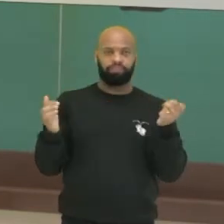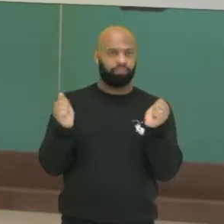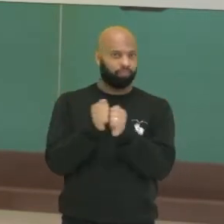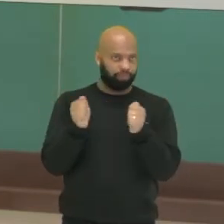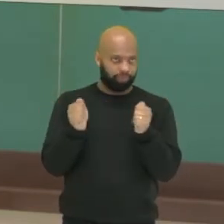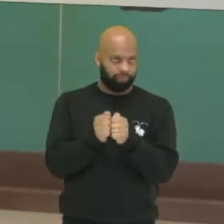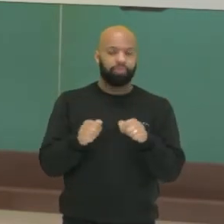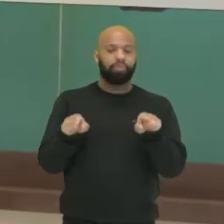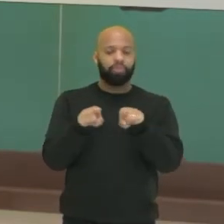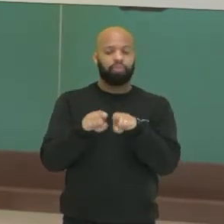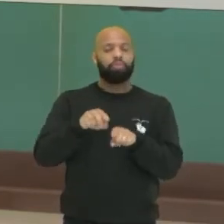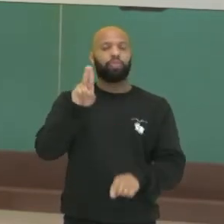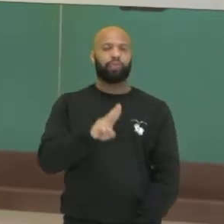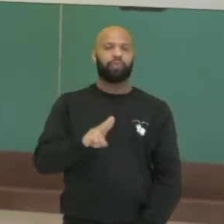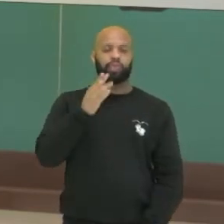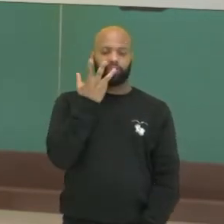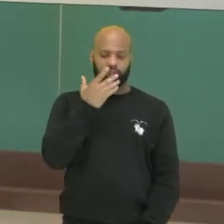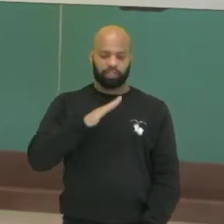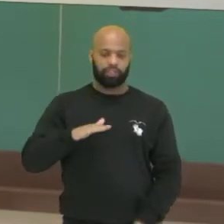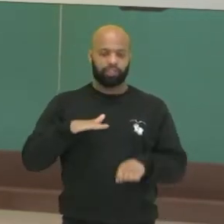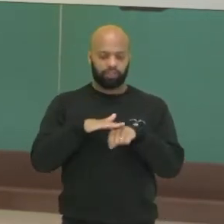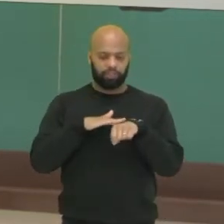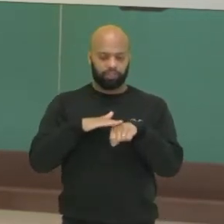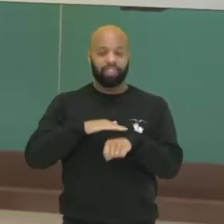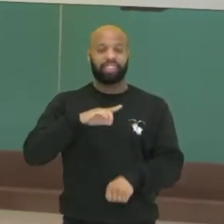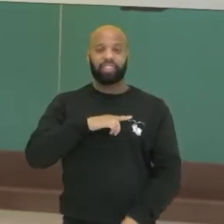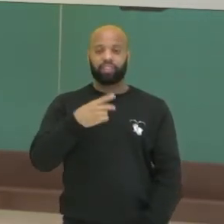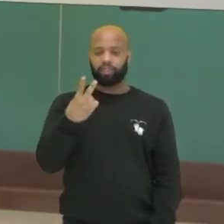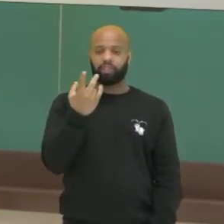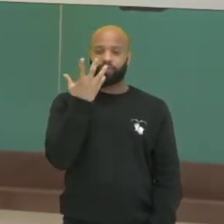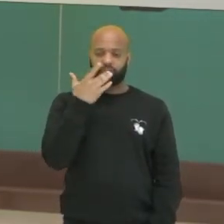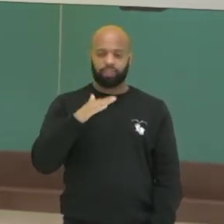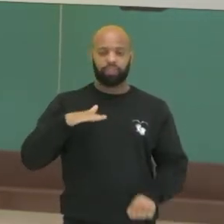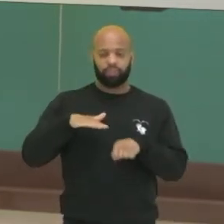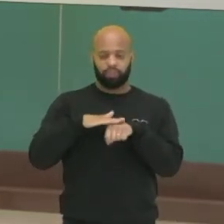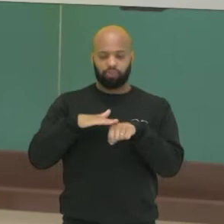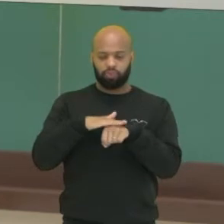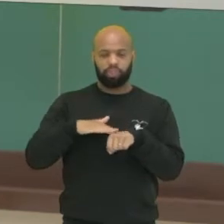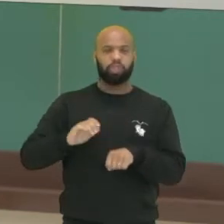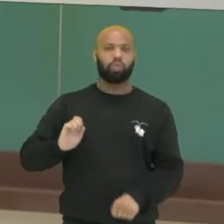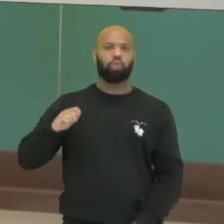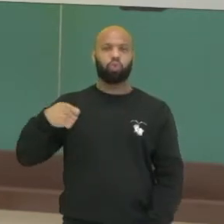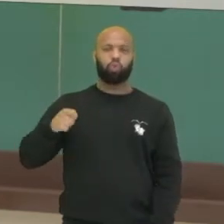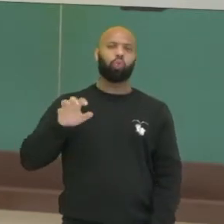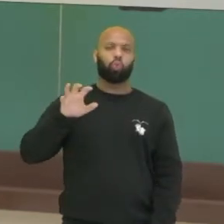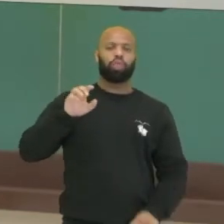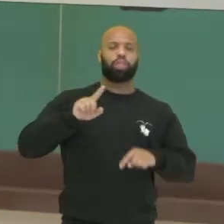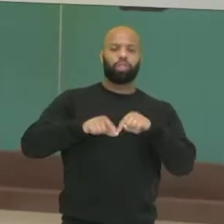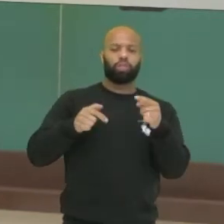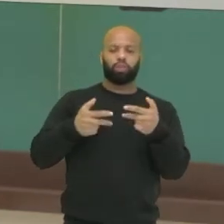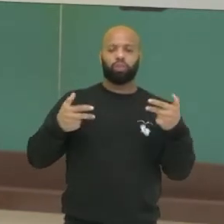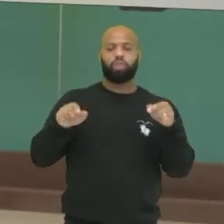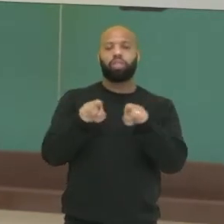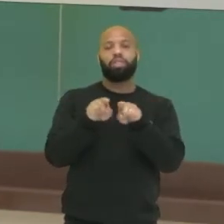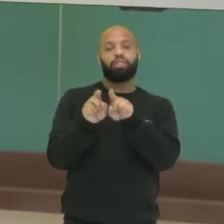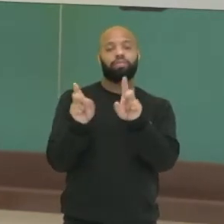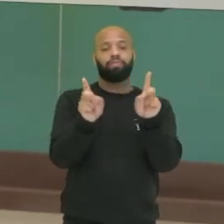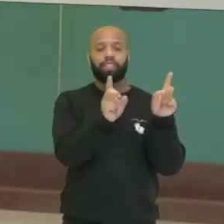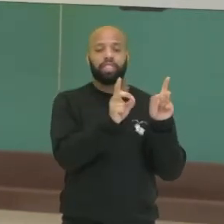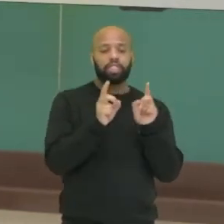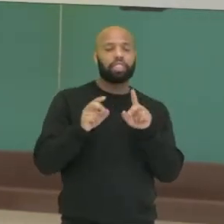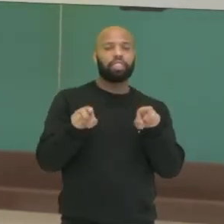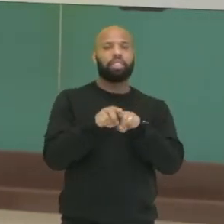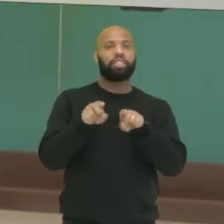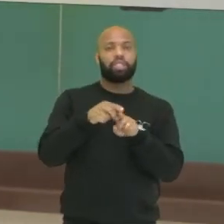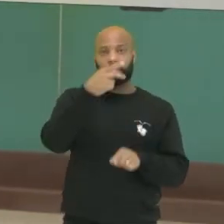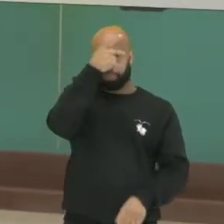utilizava crianças conversando, então 2 crianças conversando sobre aquele produto e para vender para as demais